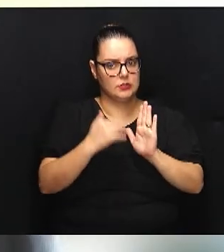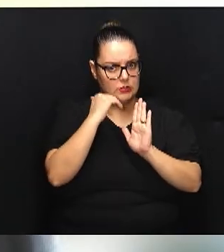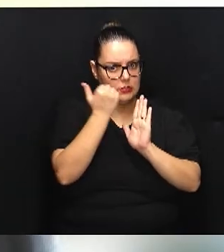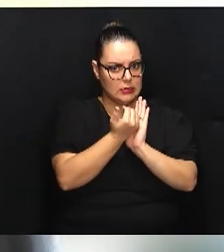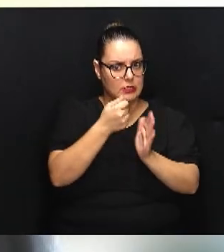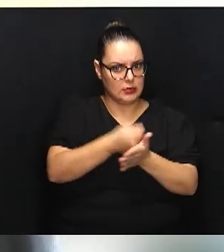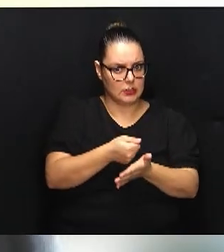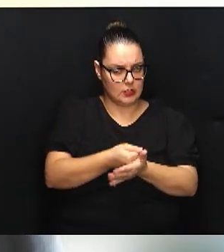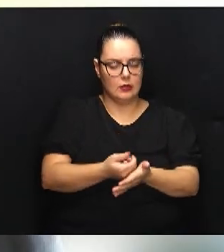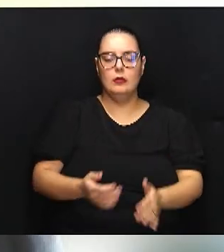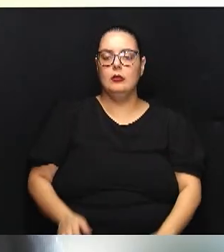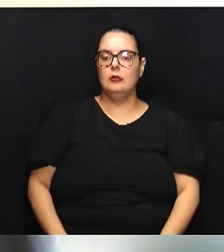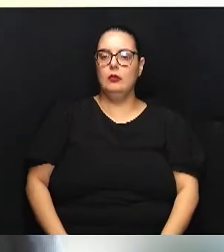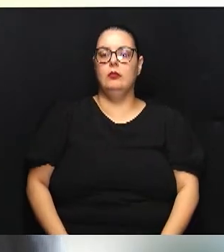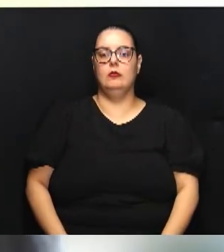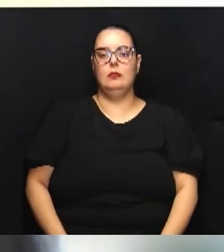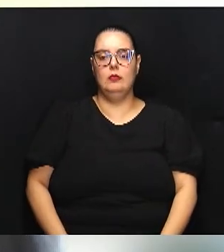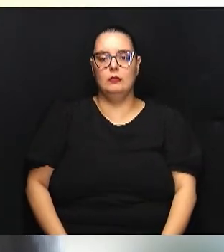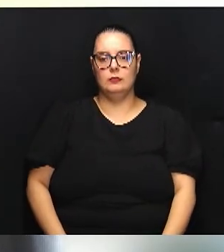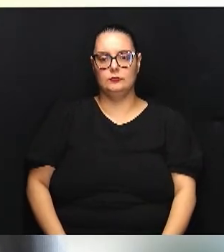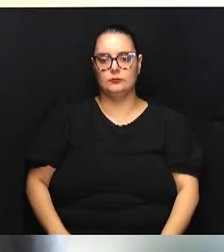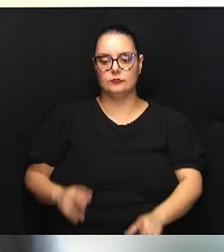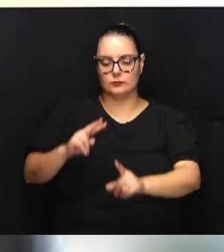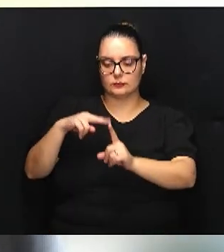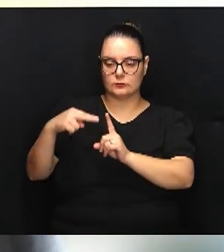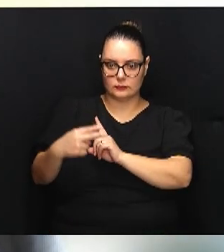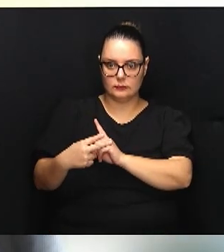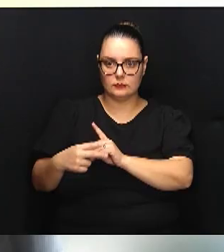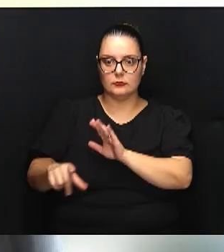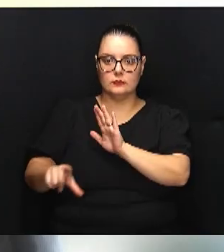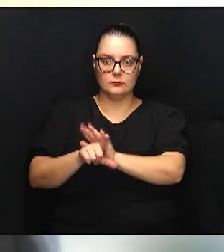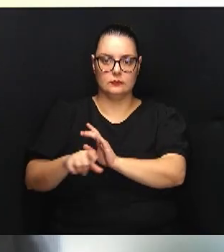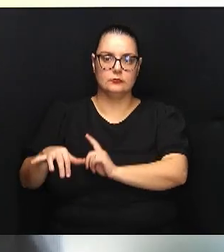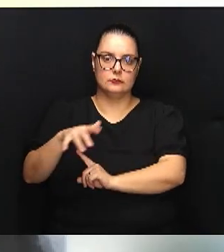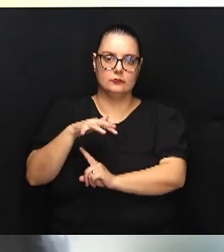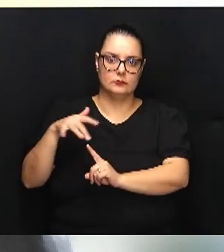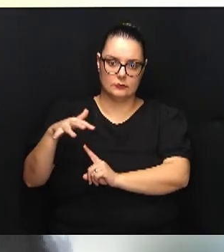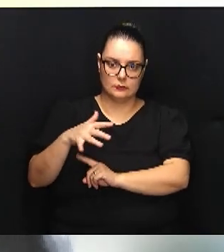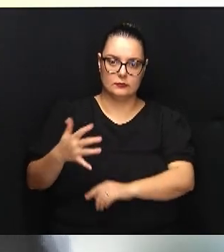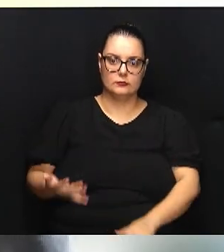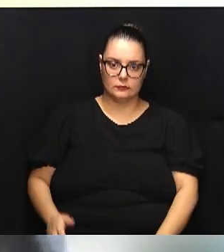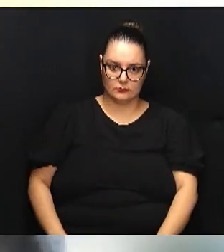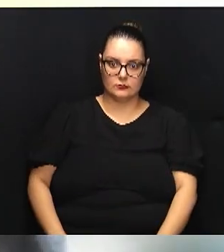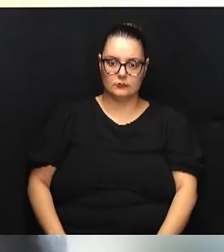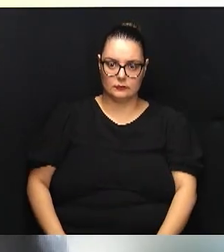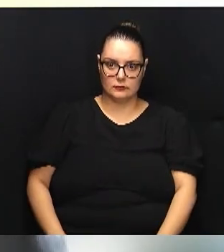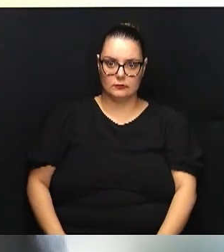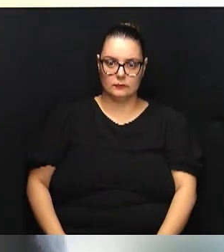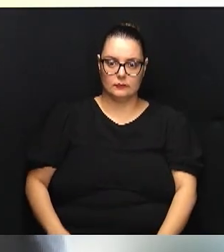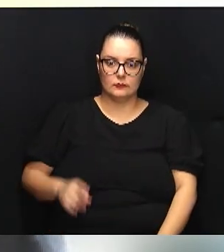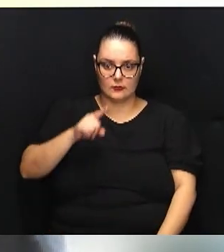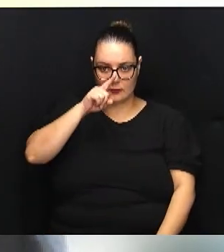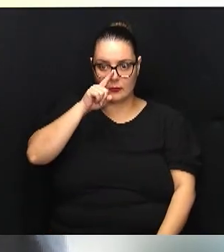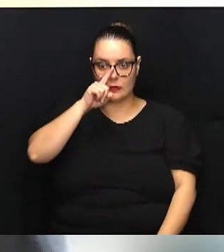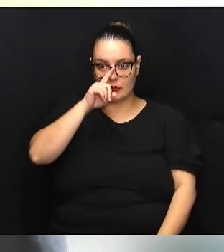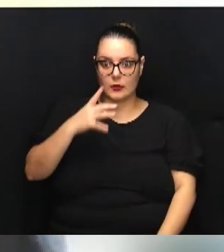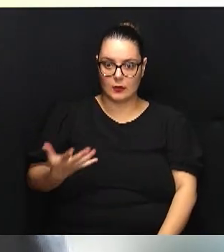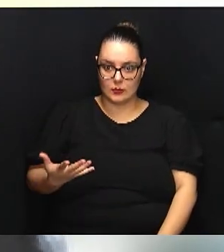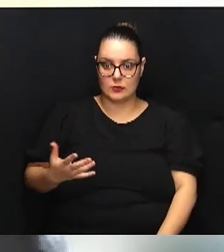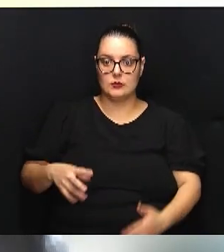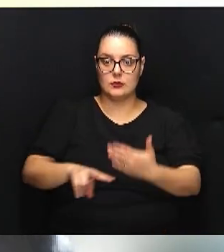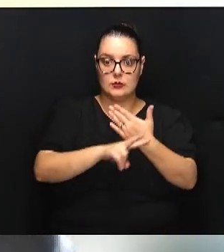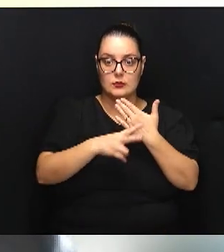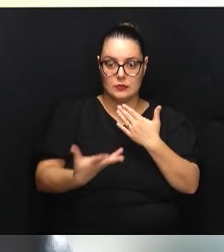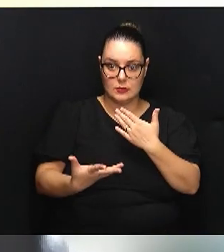em relação a essas obrigações. E, do ponto de vista da legislação ambiental,